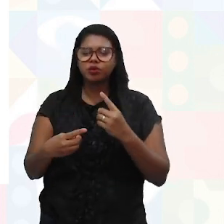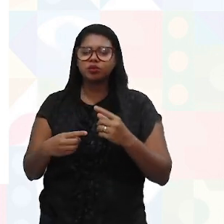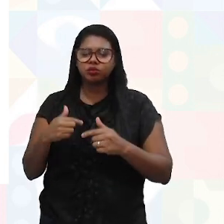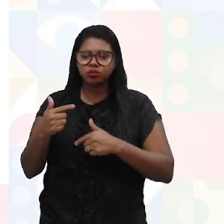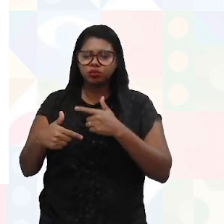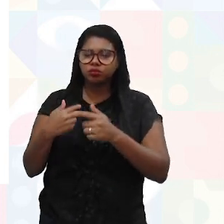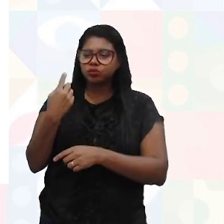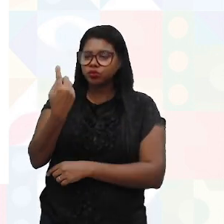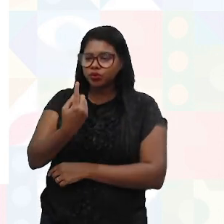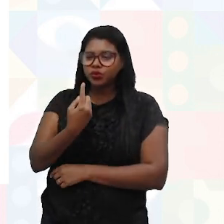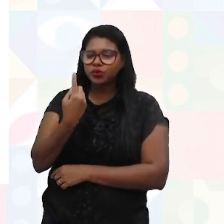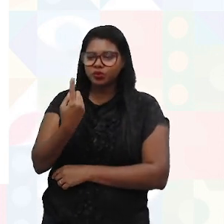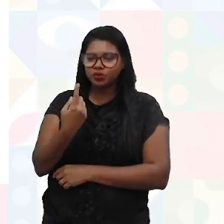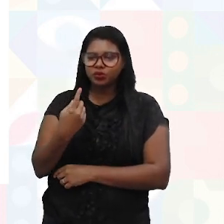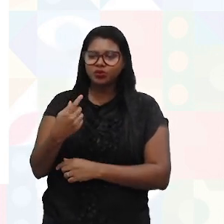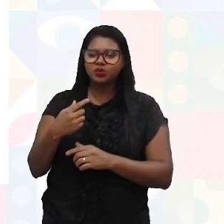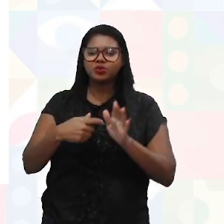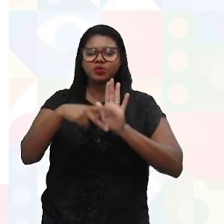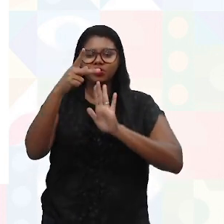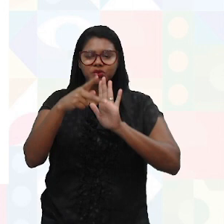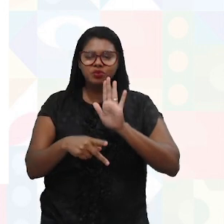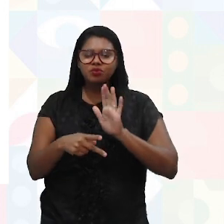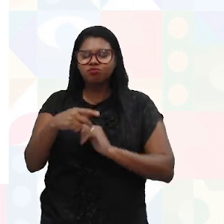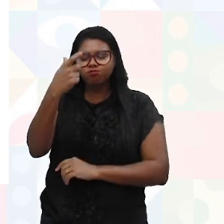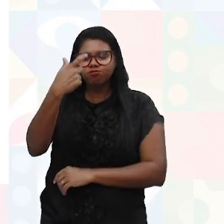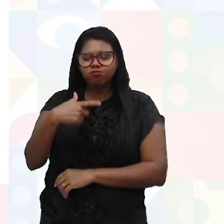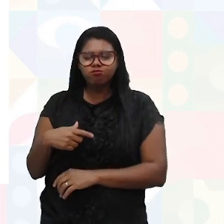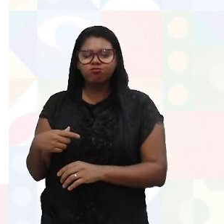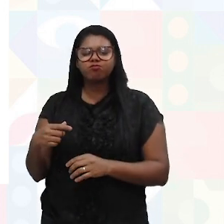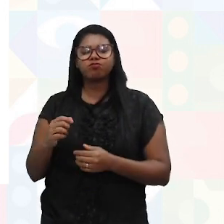trabalho, para criar nossa própria identidade, né?